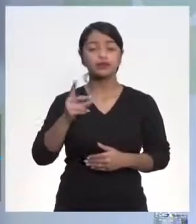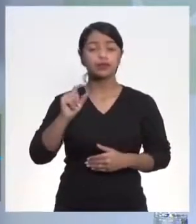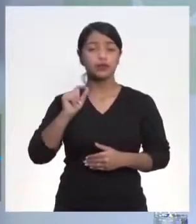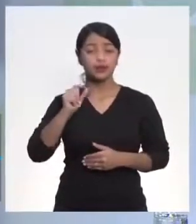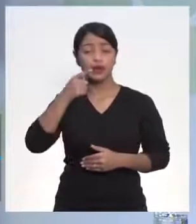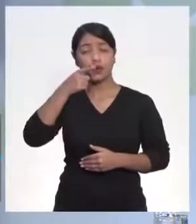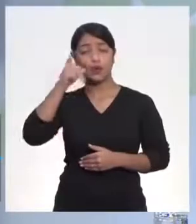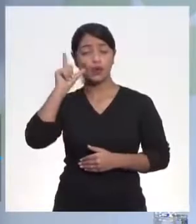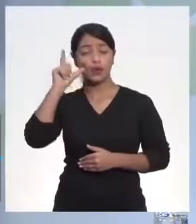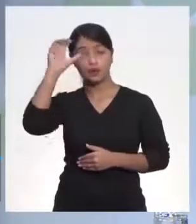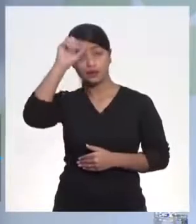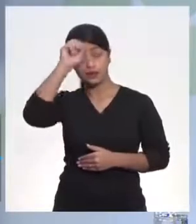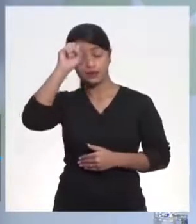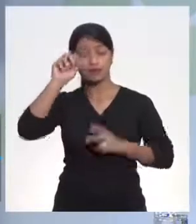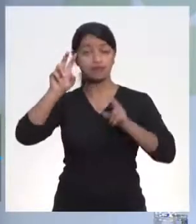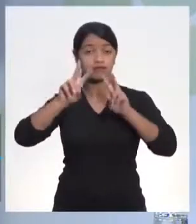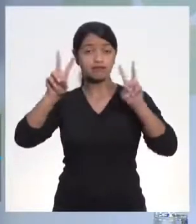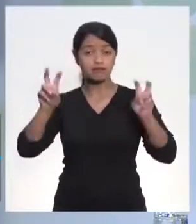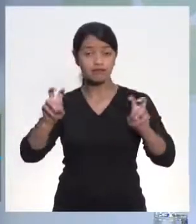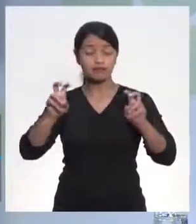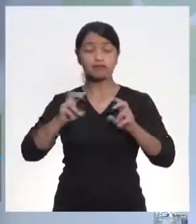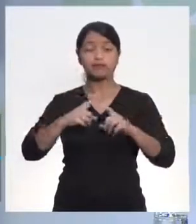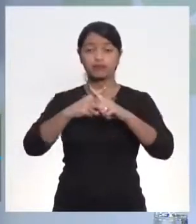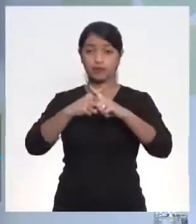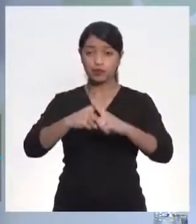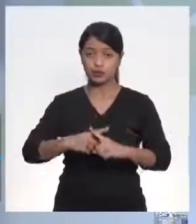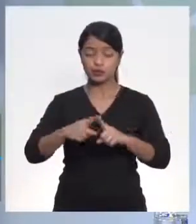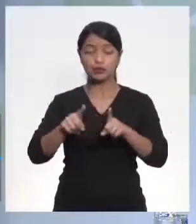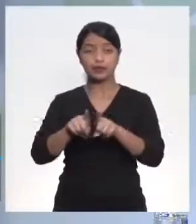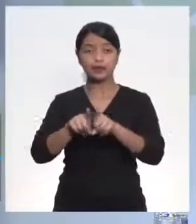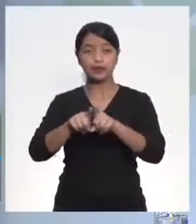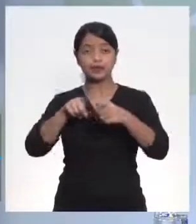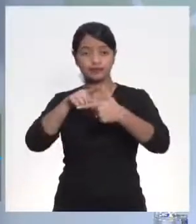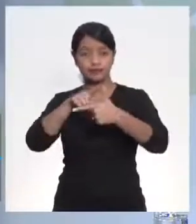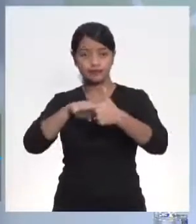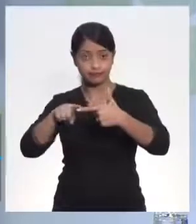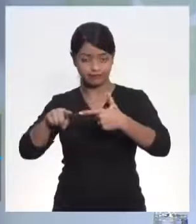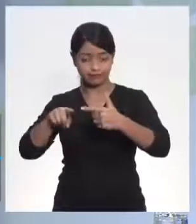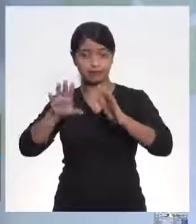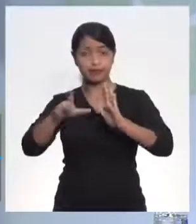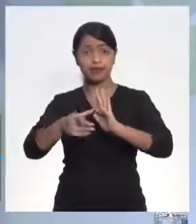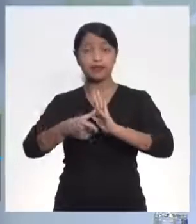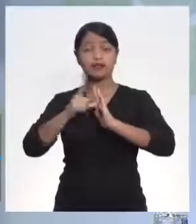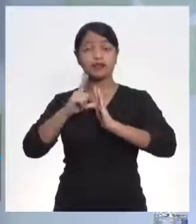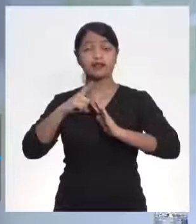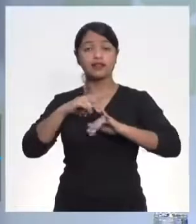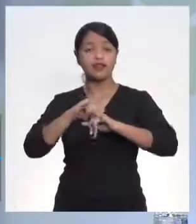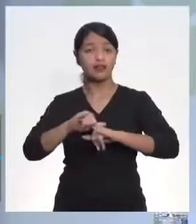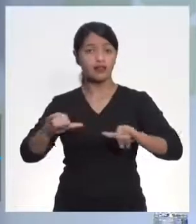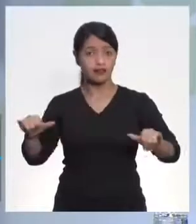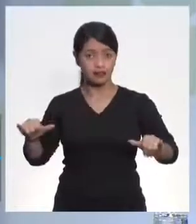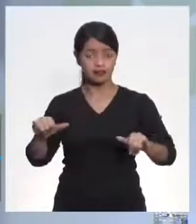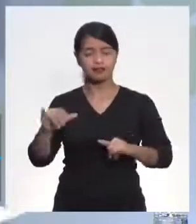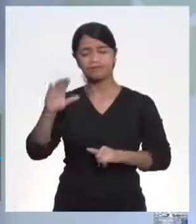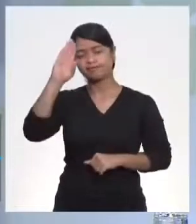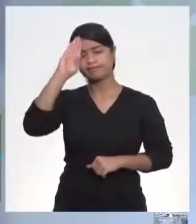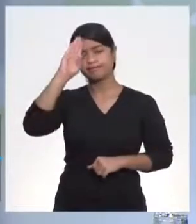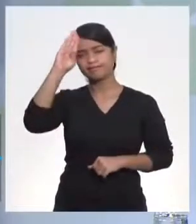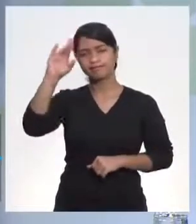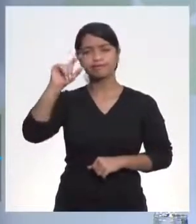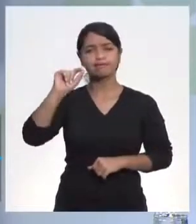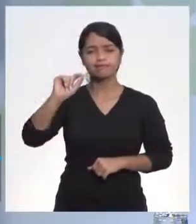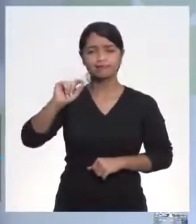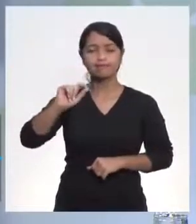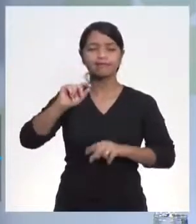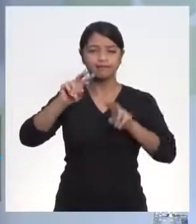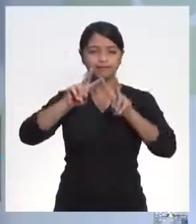foi vista ontem, da questão dos múltiplos e dos divisores. Só antes gostaríamos de dar alguns recados, né? Principalmente sobre o tema do